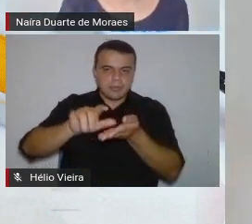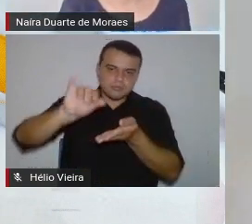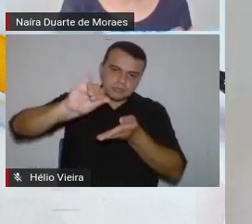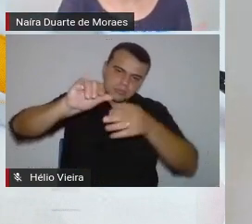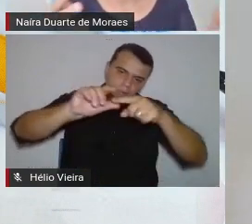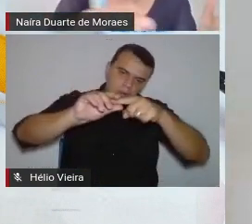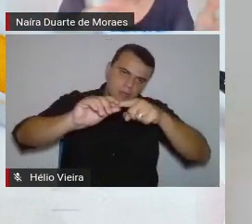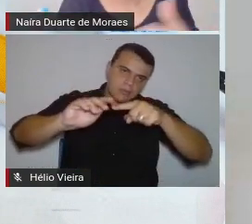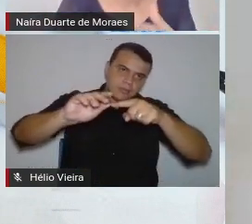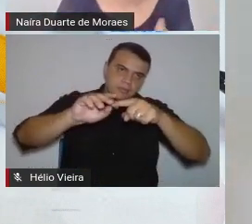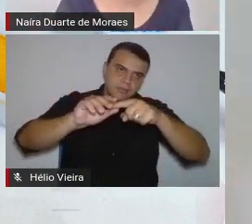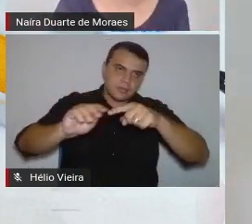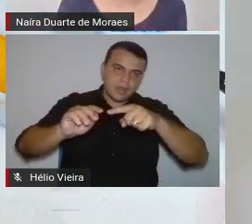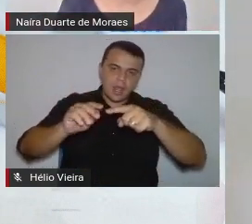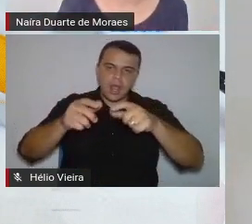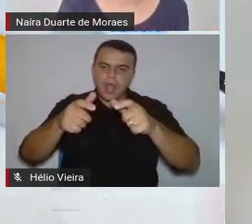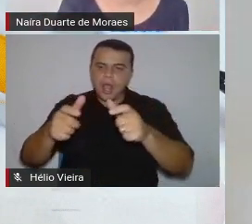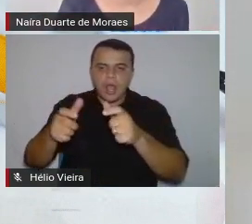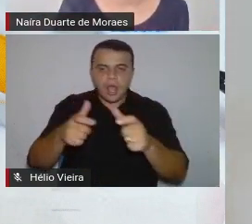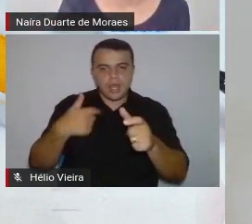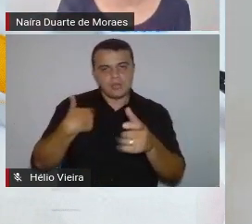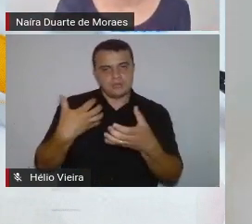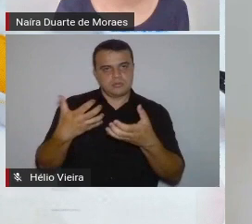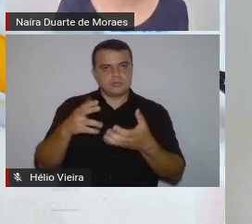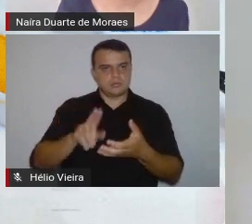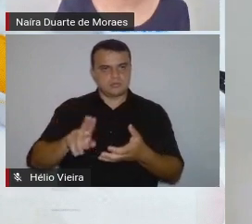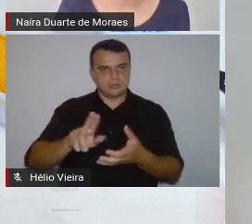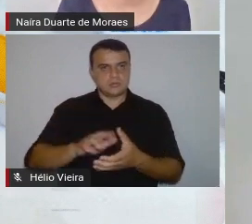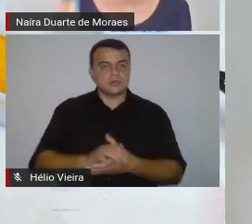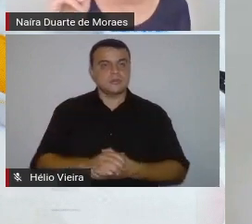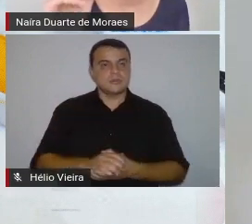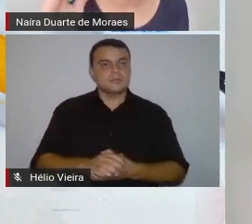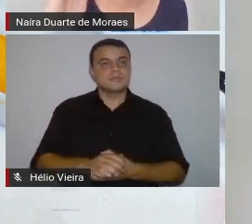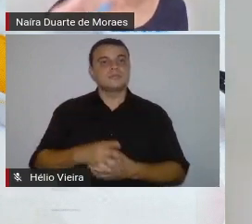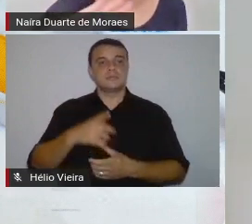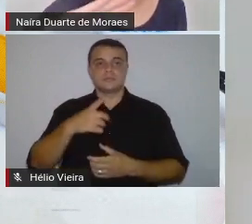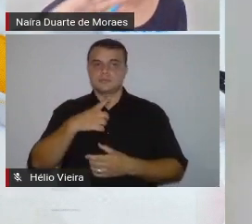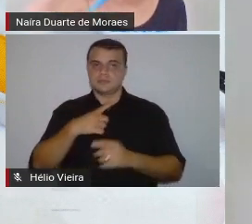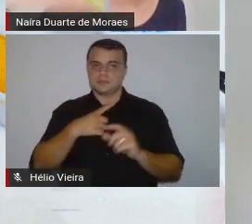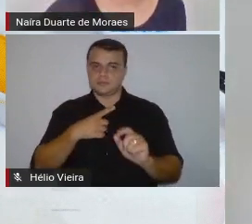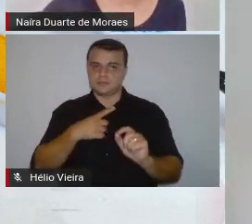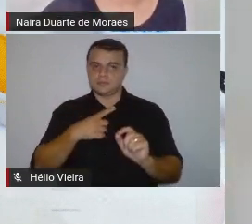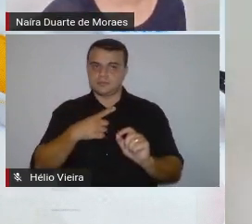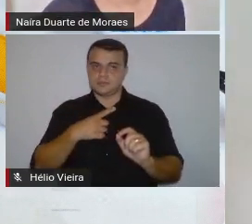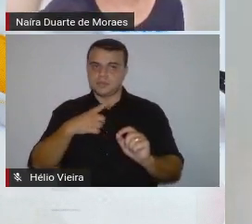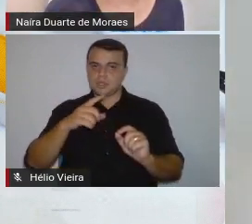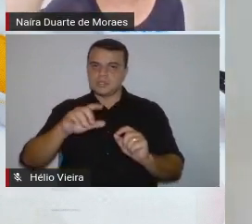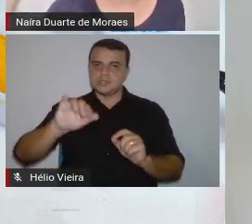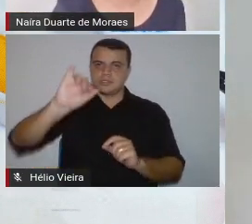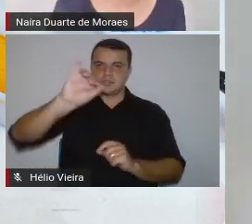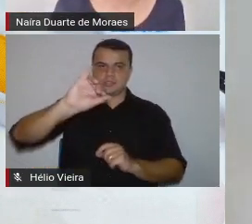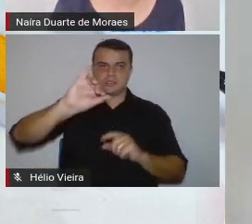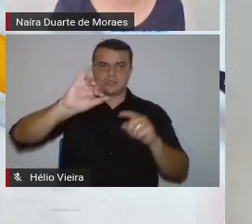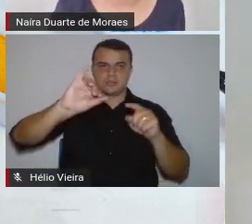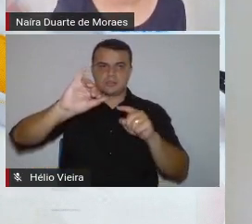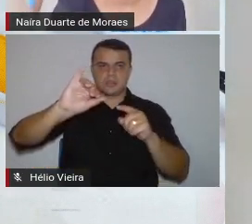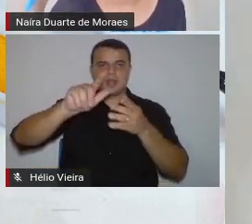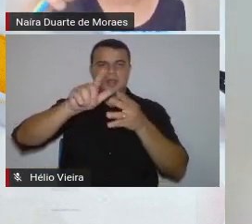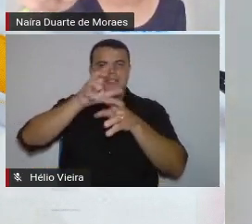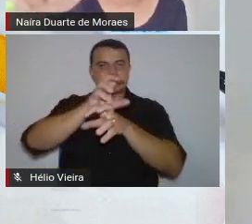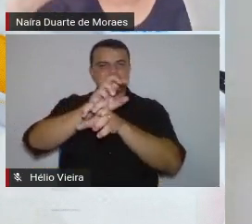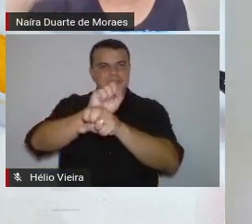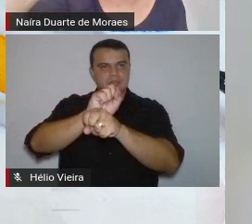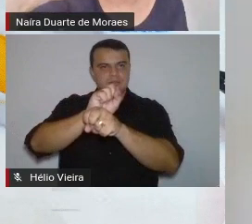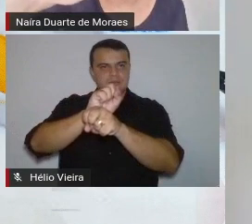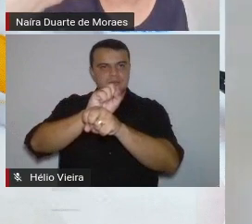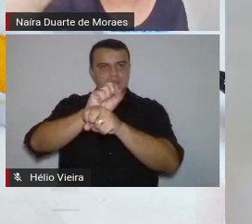E aí, isso determina a área exatamente que eu quero utilizar. Então, a gente tem na porção superior, o papel seco